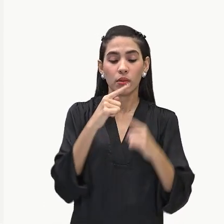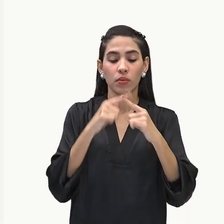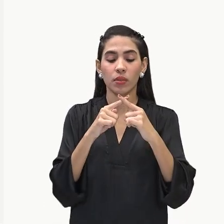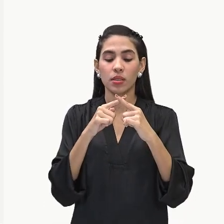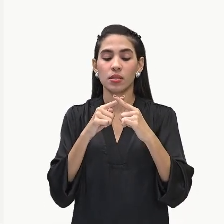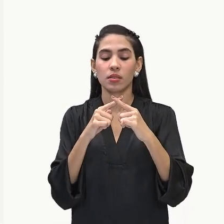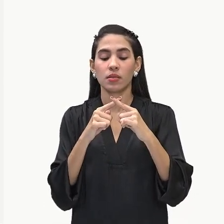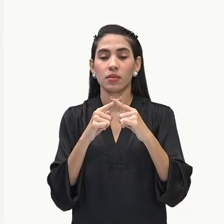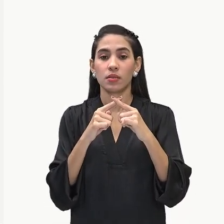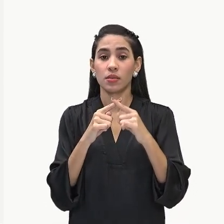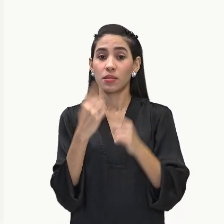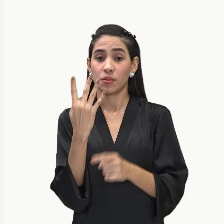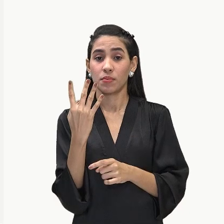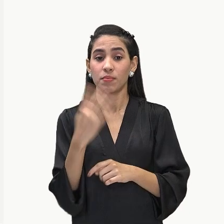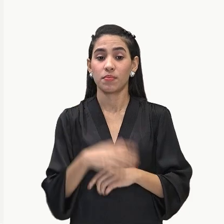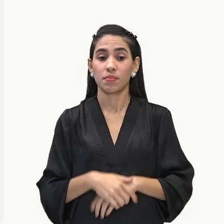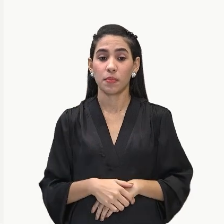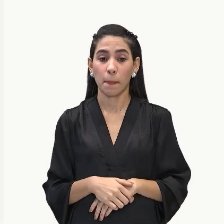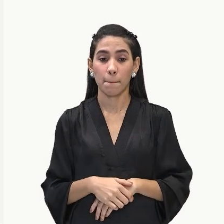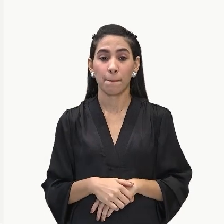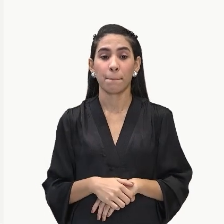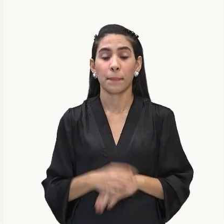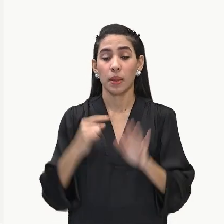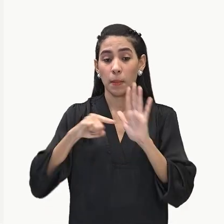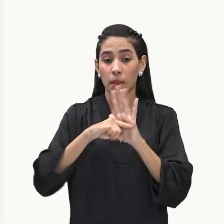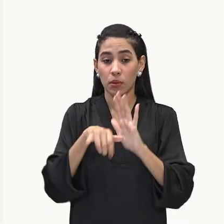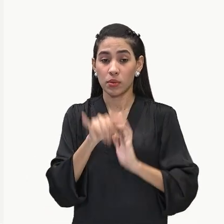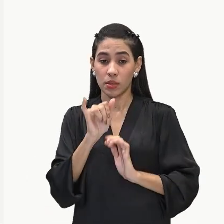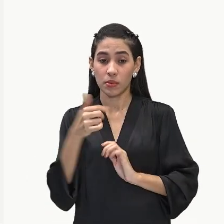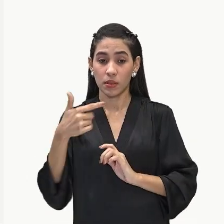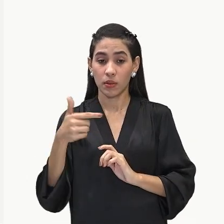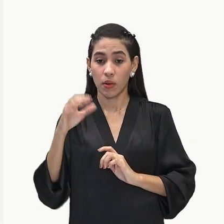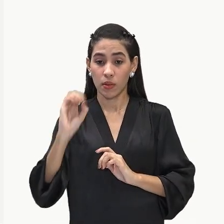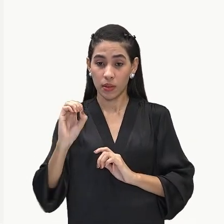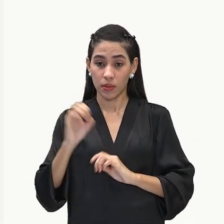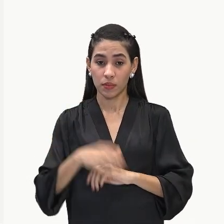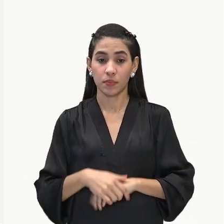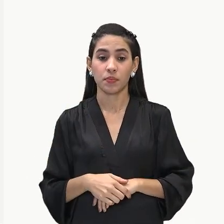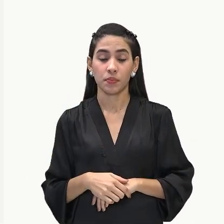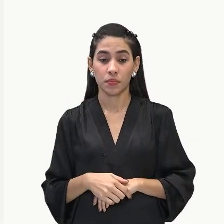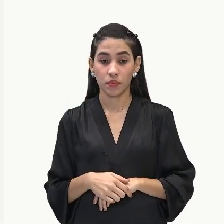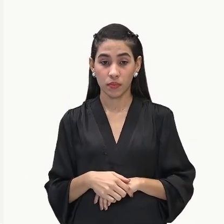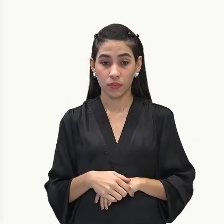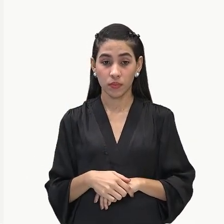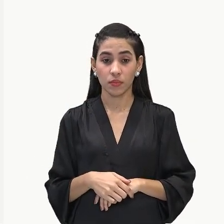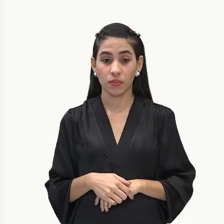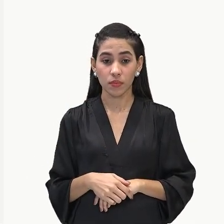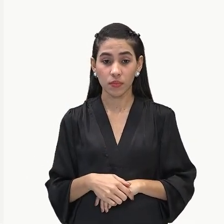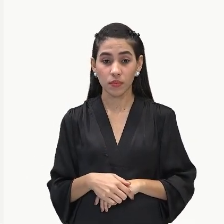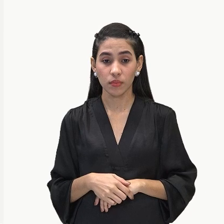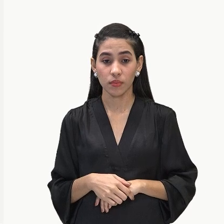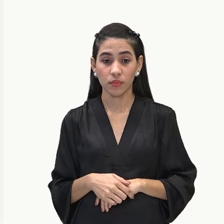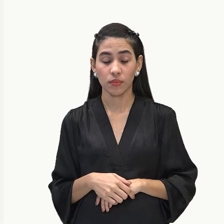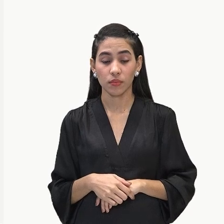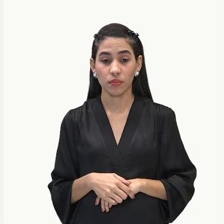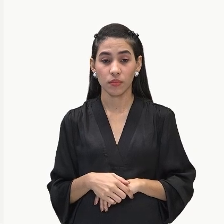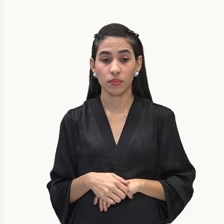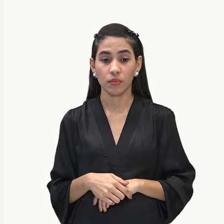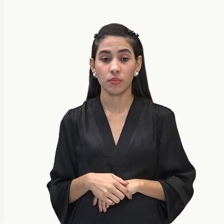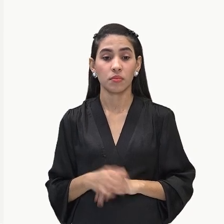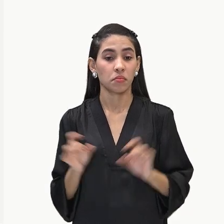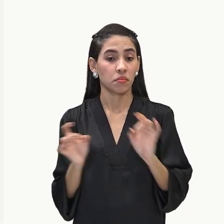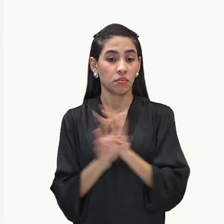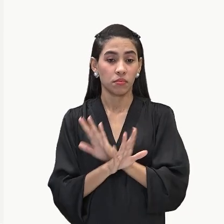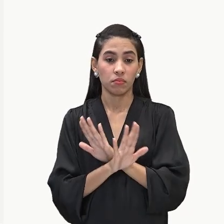por 4. Menos o y, vou repetir, igual a 10.